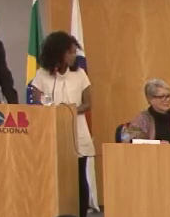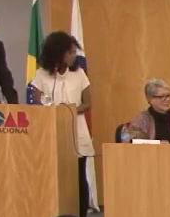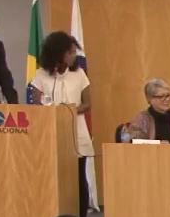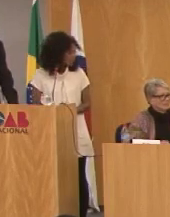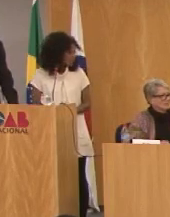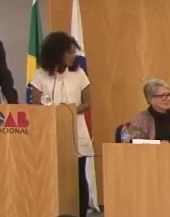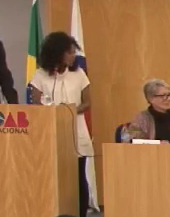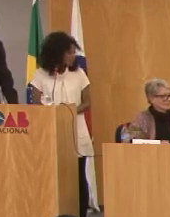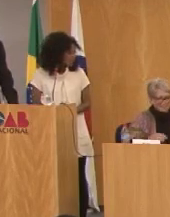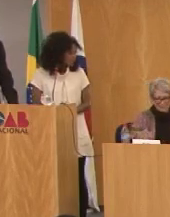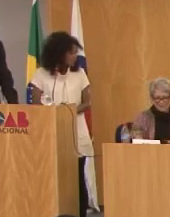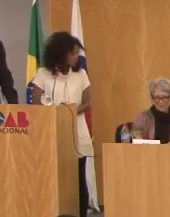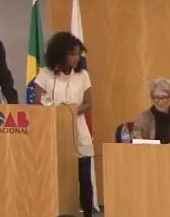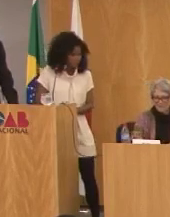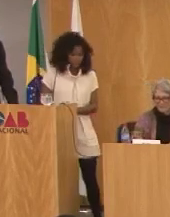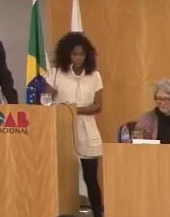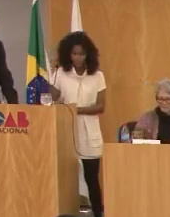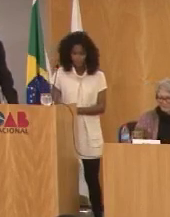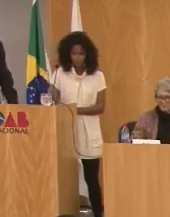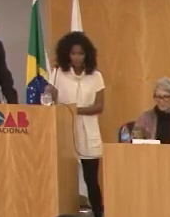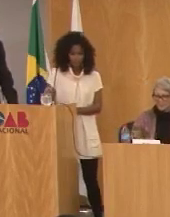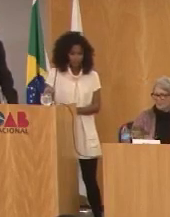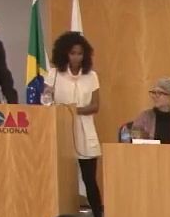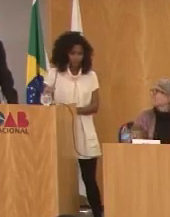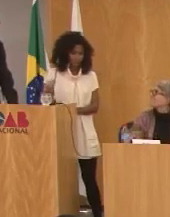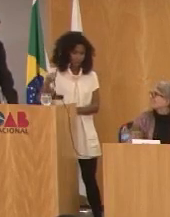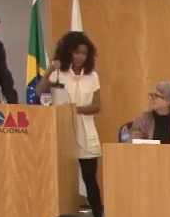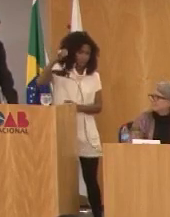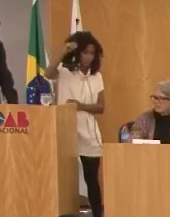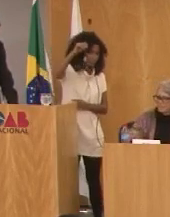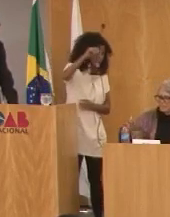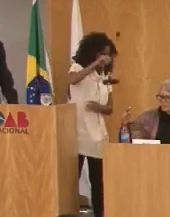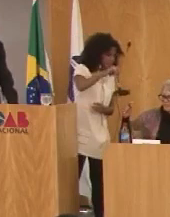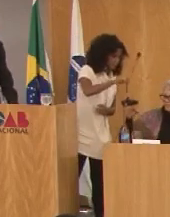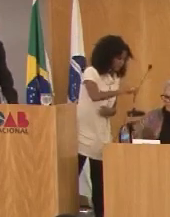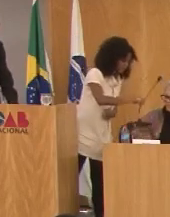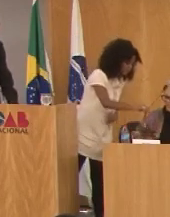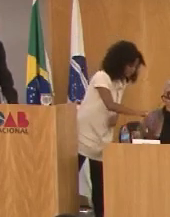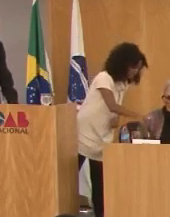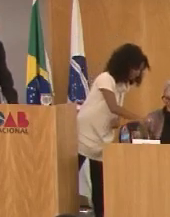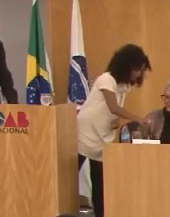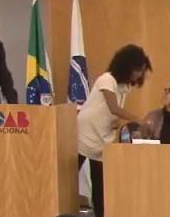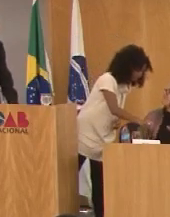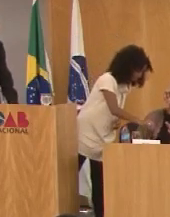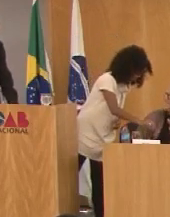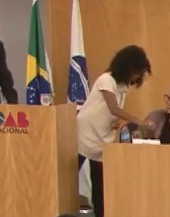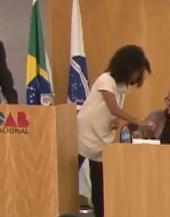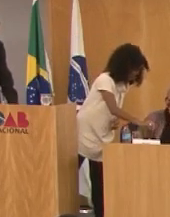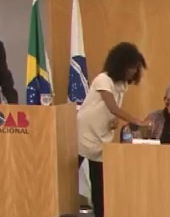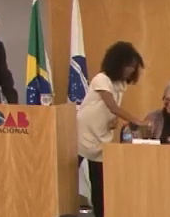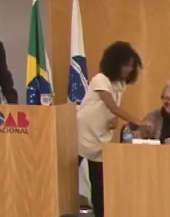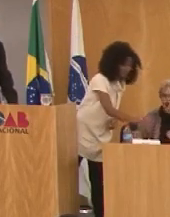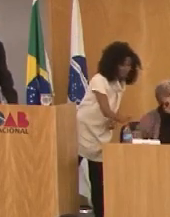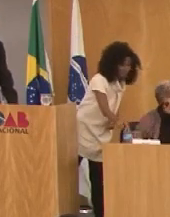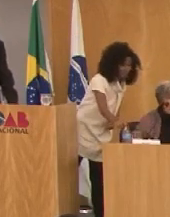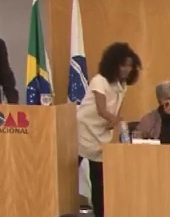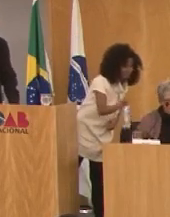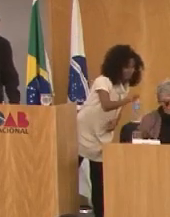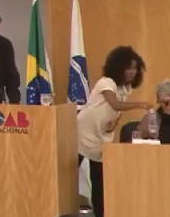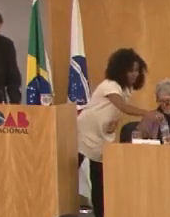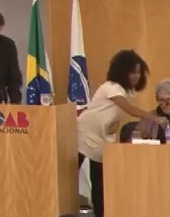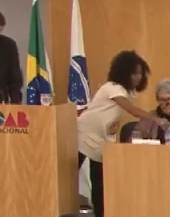dos Direitos do Cidadão, Débora Duprá, reconhecida defensora dos direitos humanos em